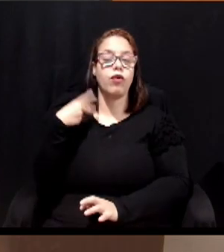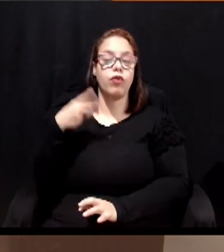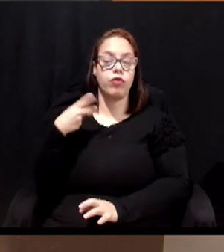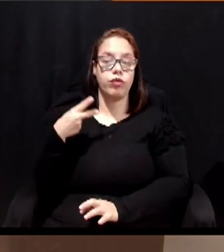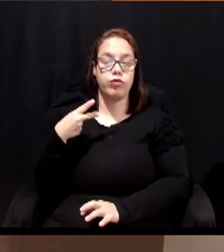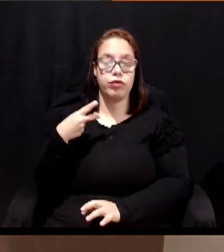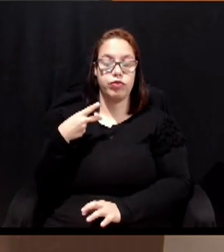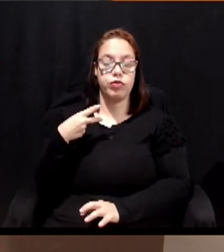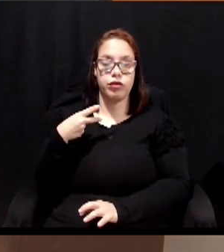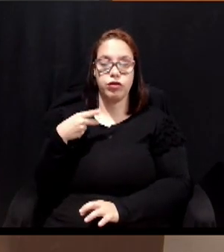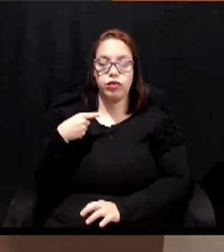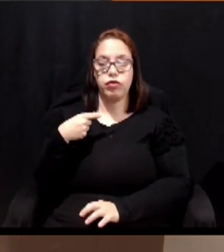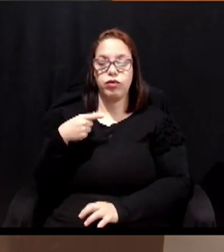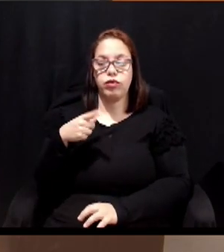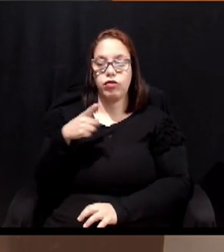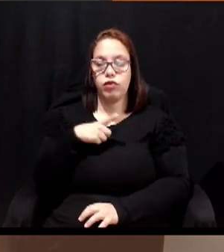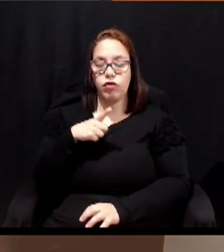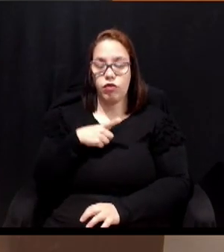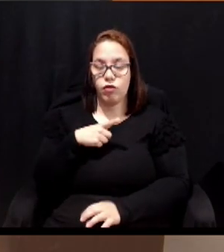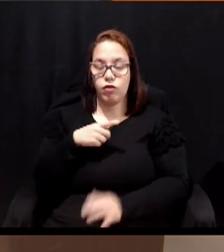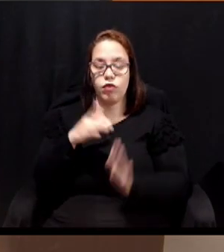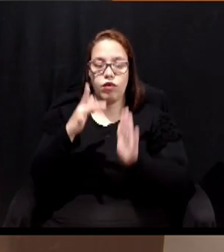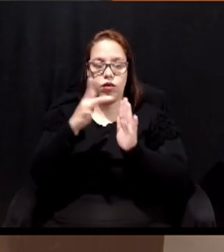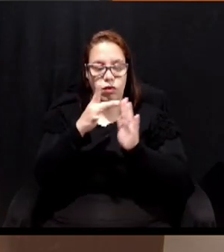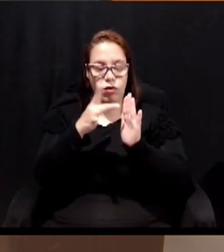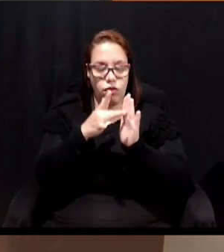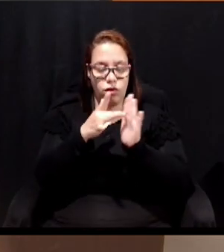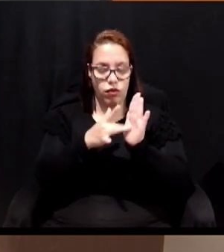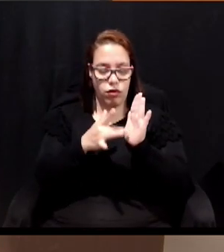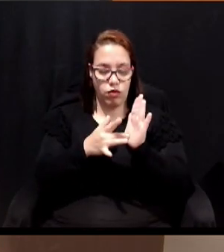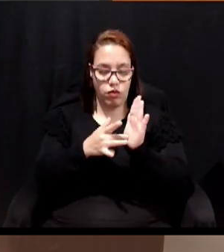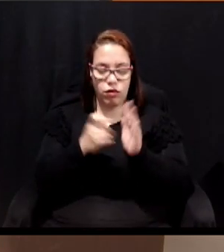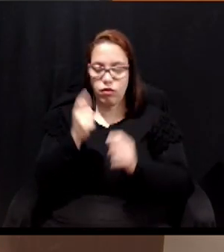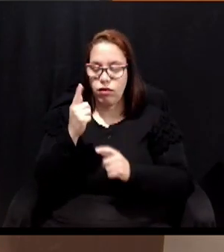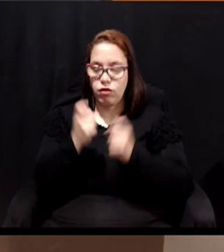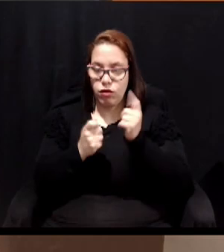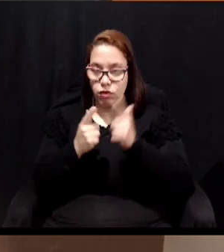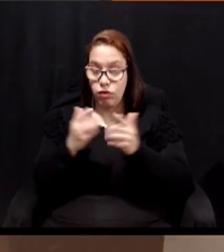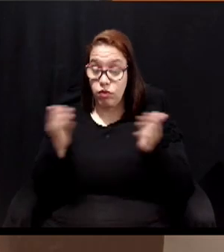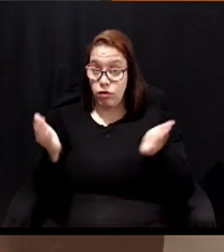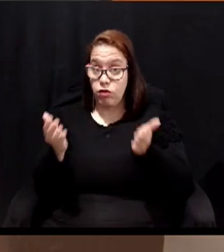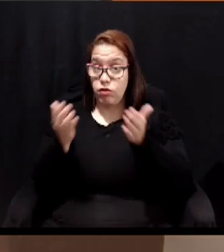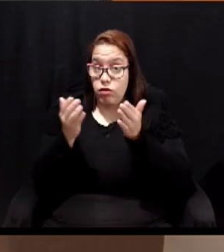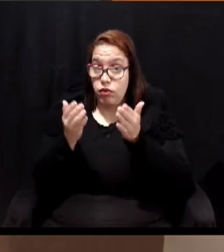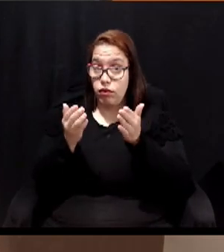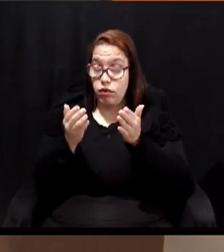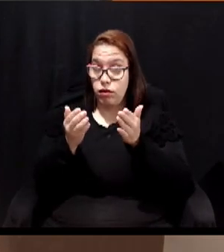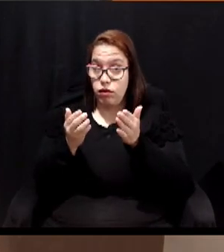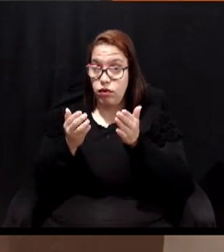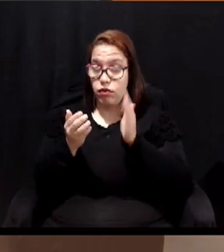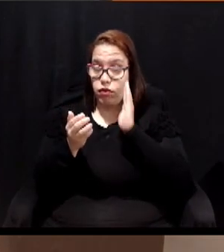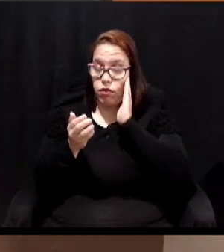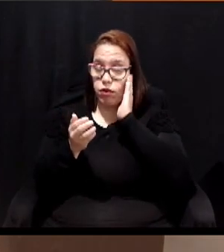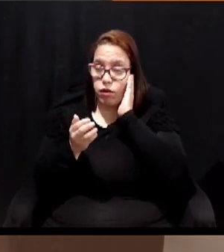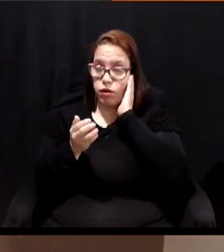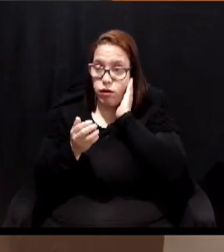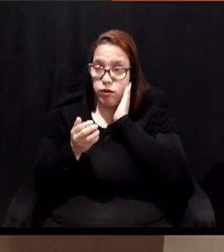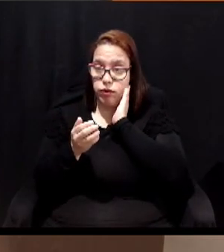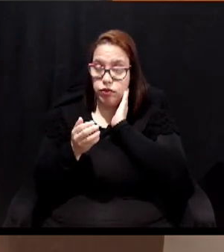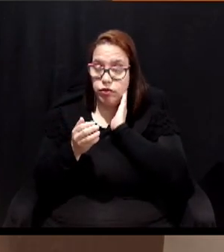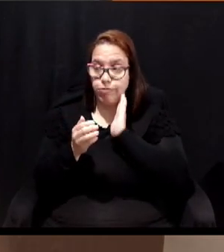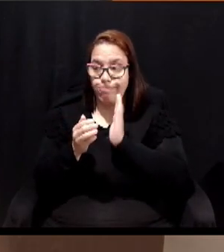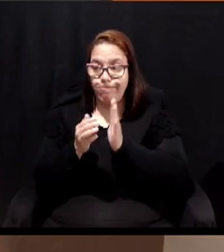nós estamos pautados agora em algumas iniciativas em função de desdobramento